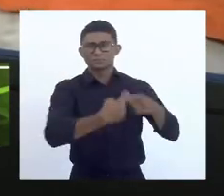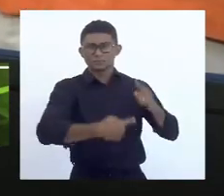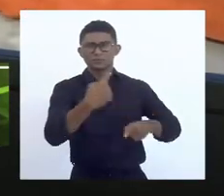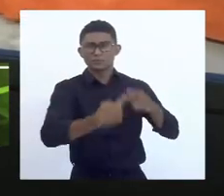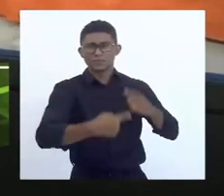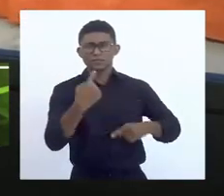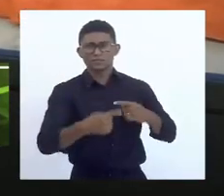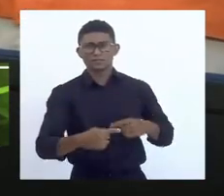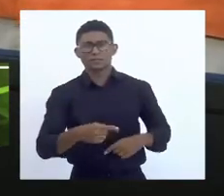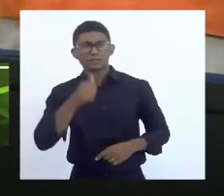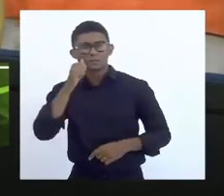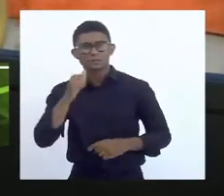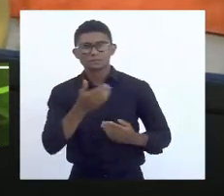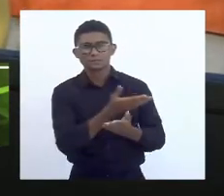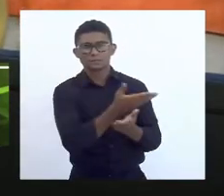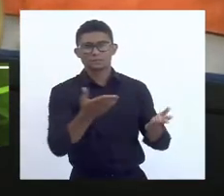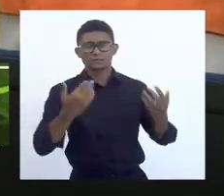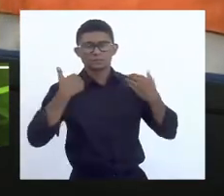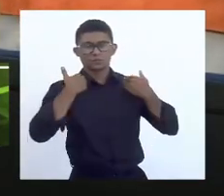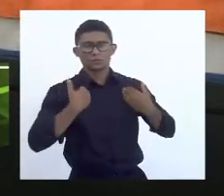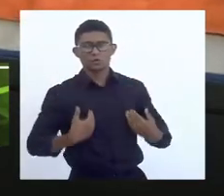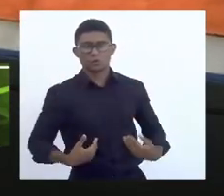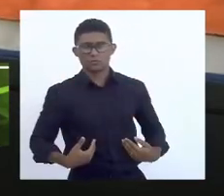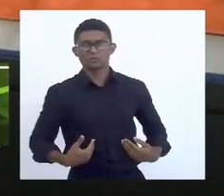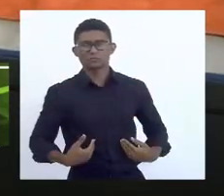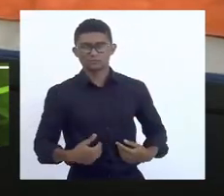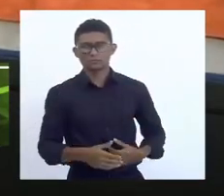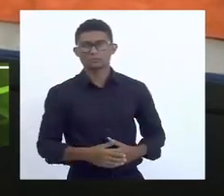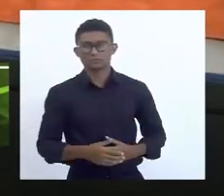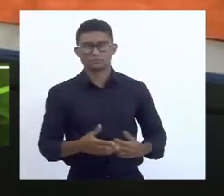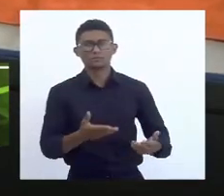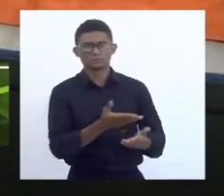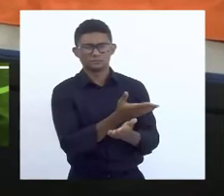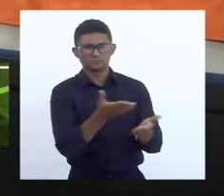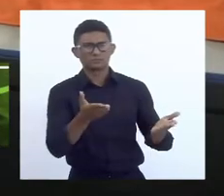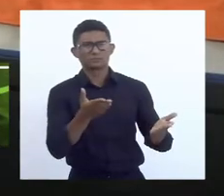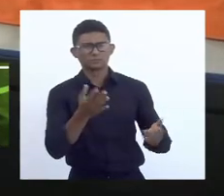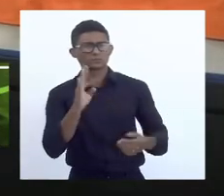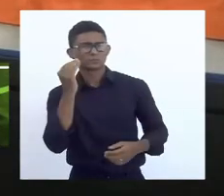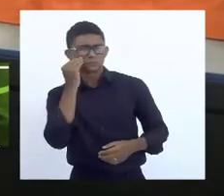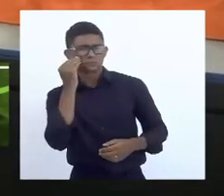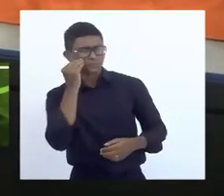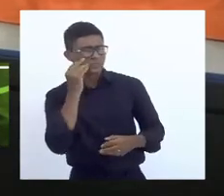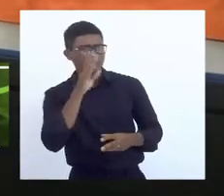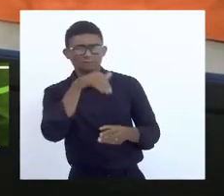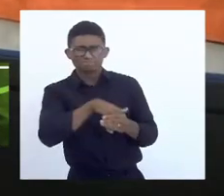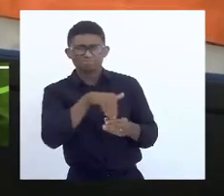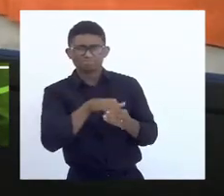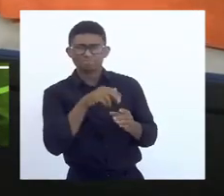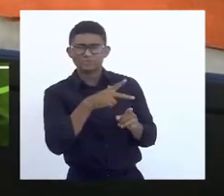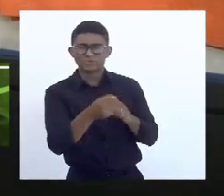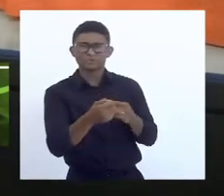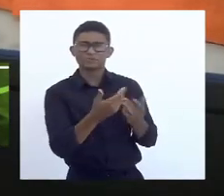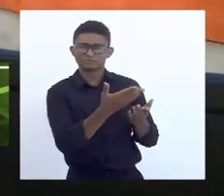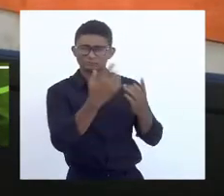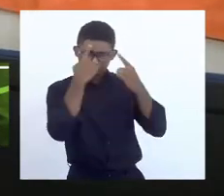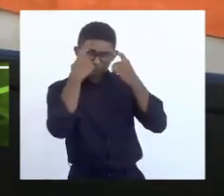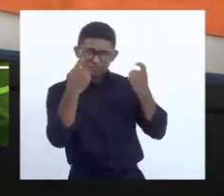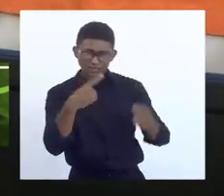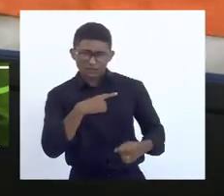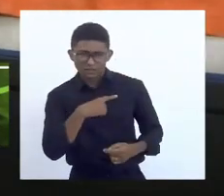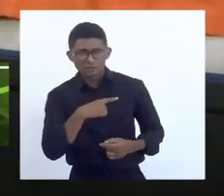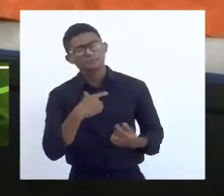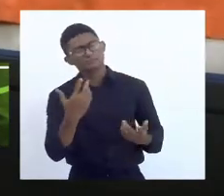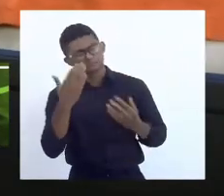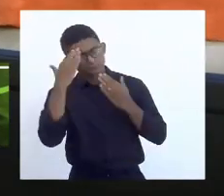que se colocaram, em especial, num processo aí de disputa eleitoral. Então, eu quero agradecer demais